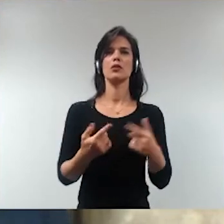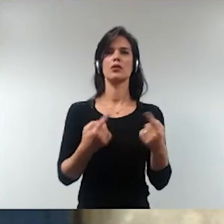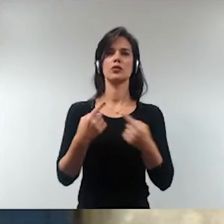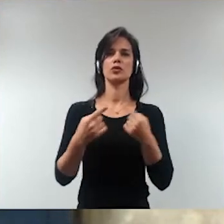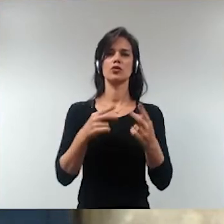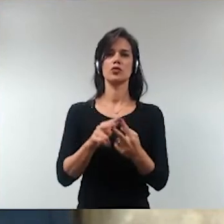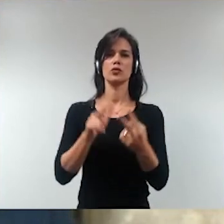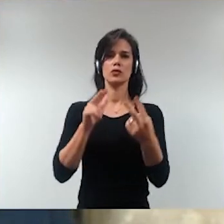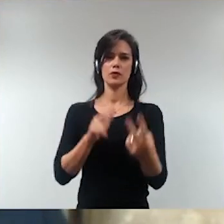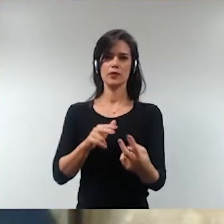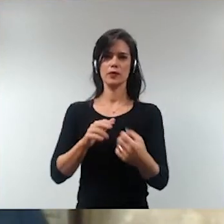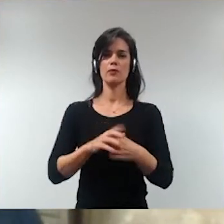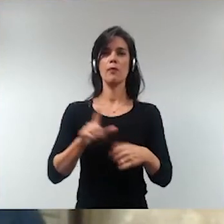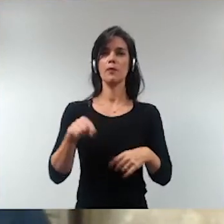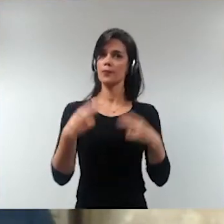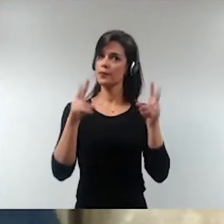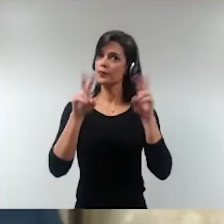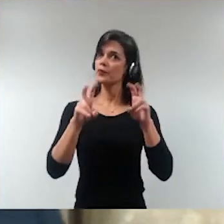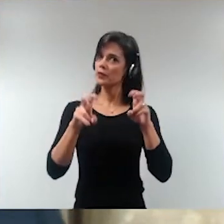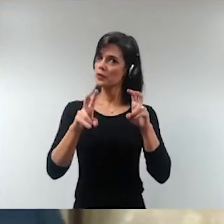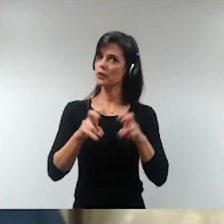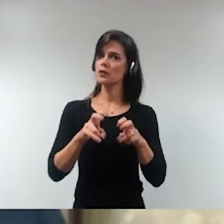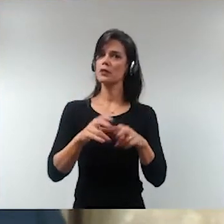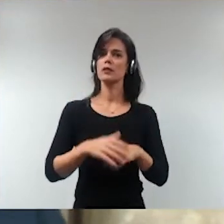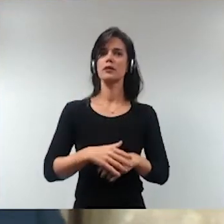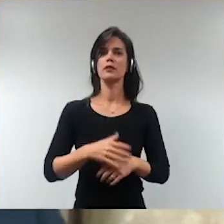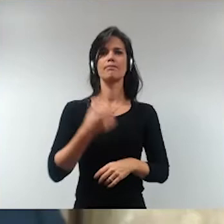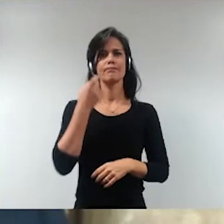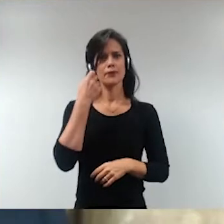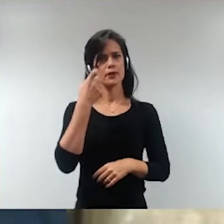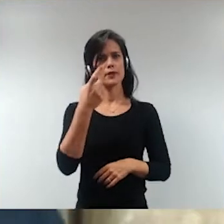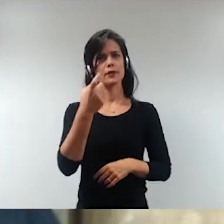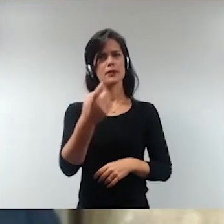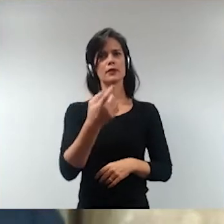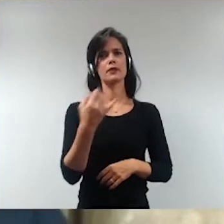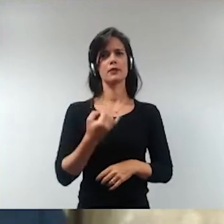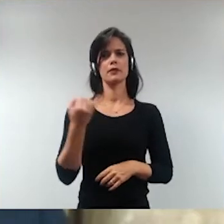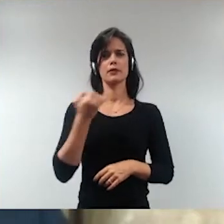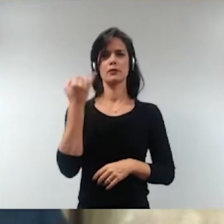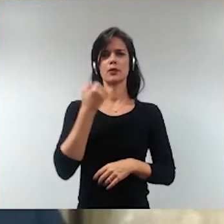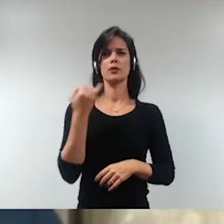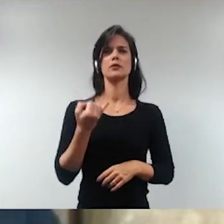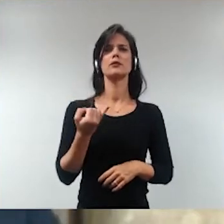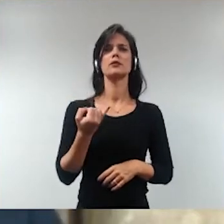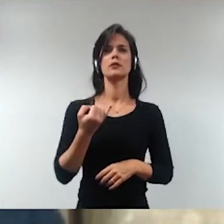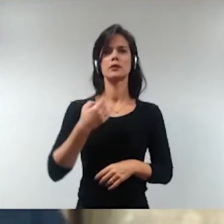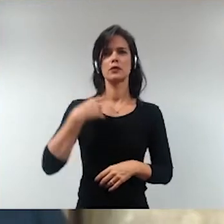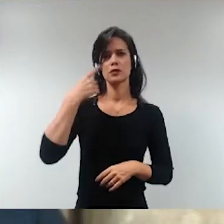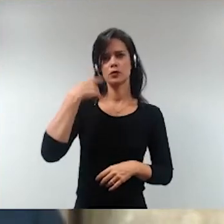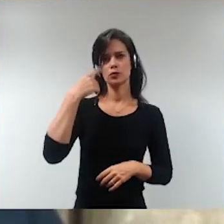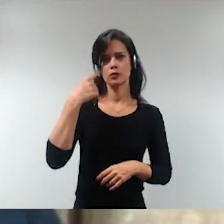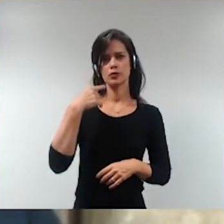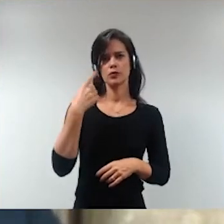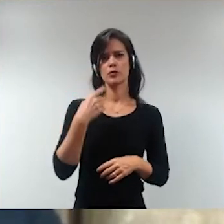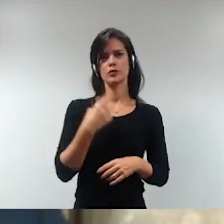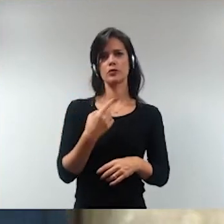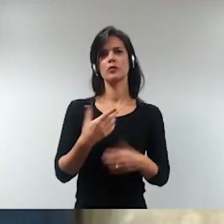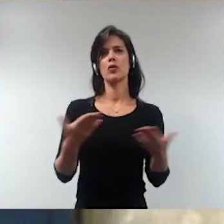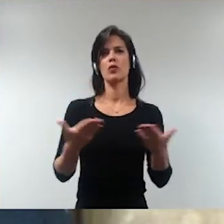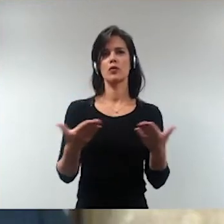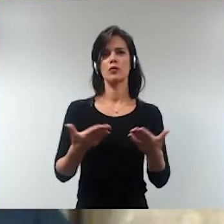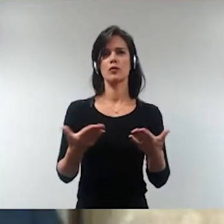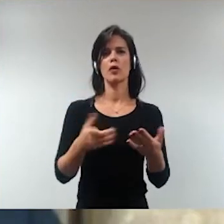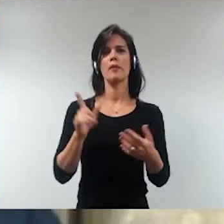hoje. Mas o nosso tema é um tema realmente bastante interessante e pertinente para a advocacia nesse momento que nós enfrentamos. O tema